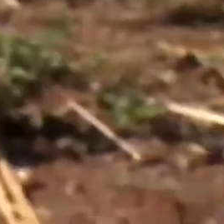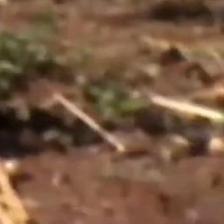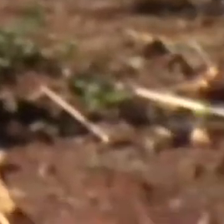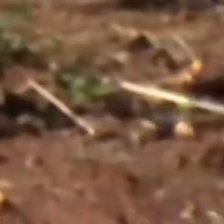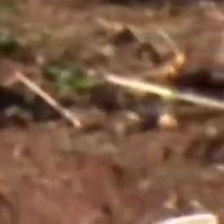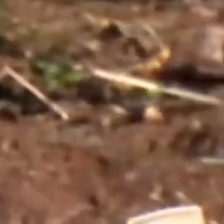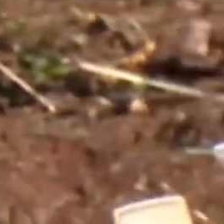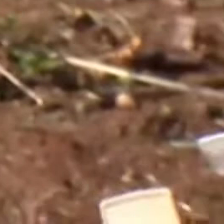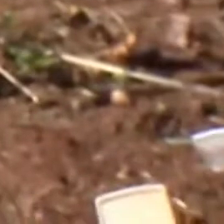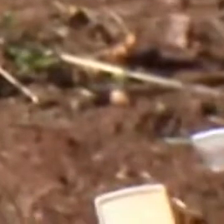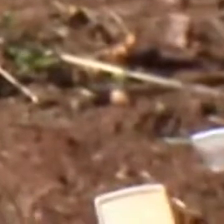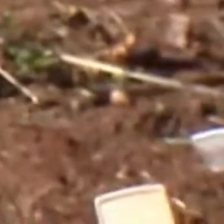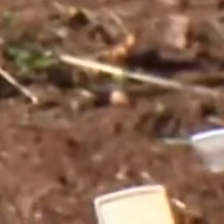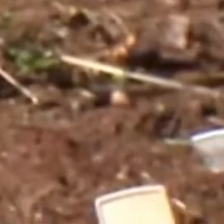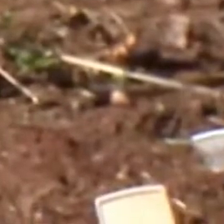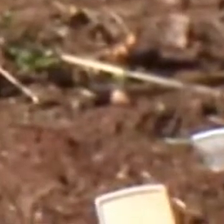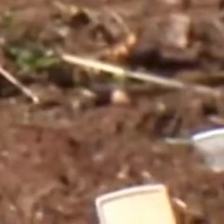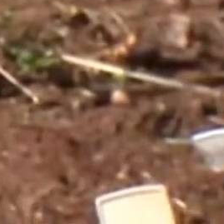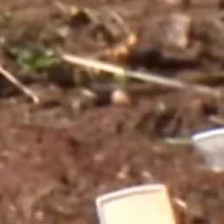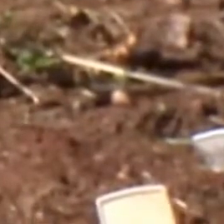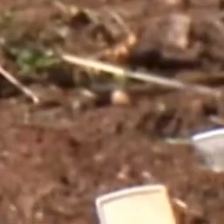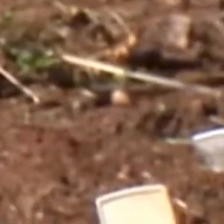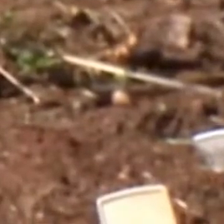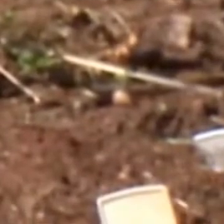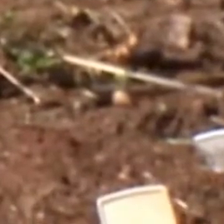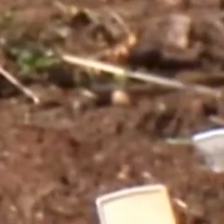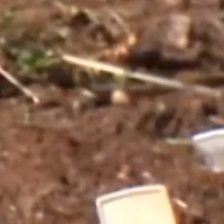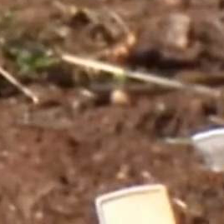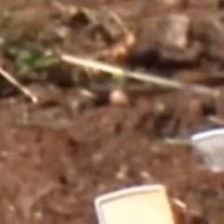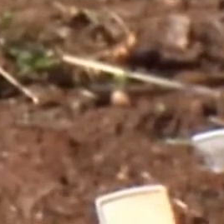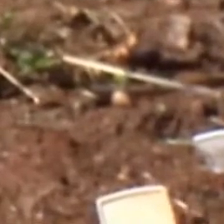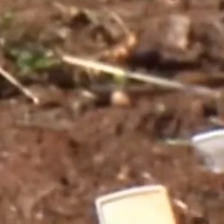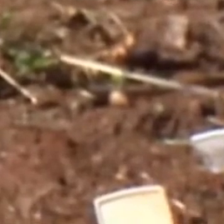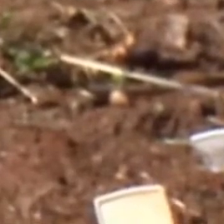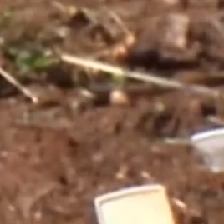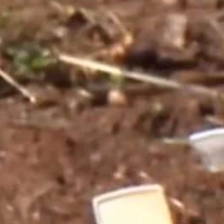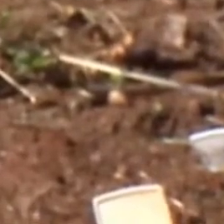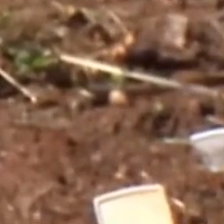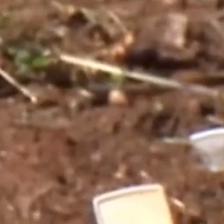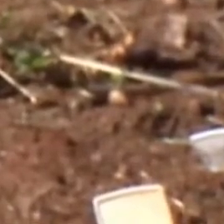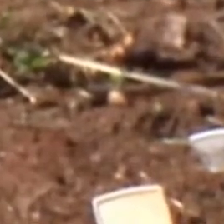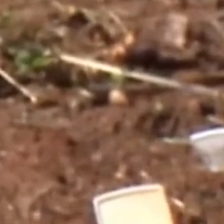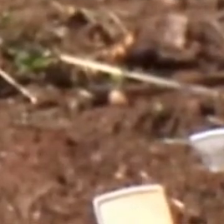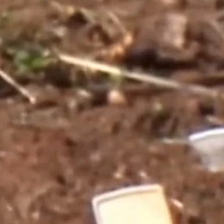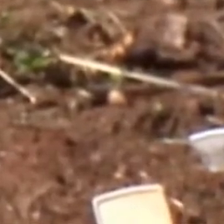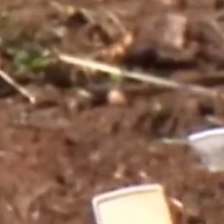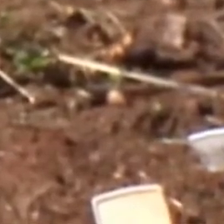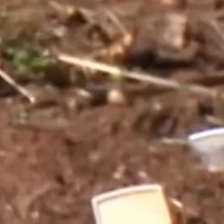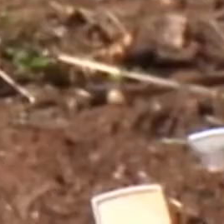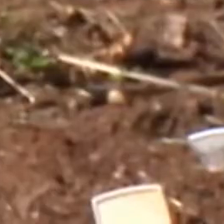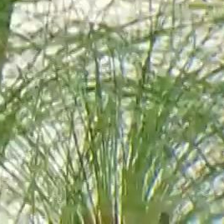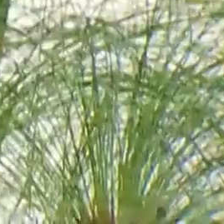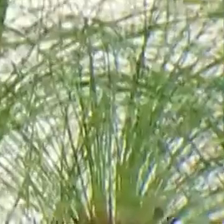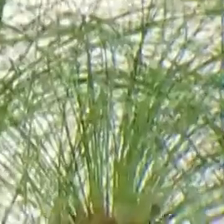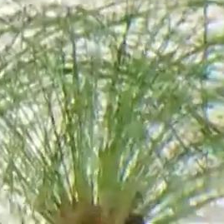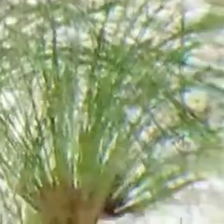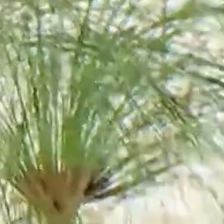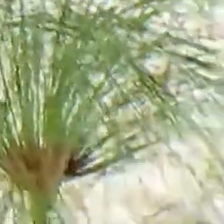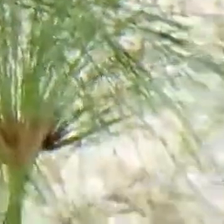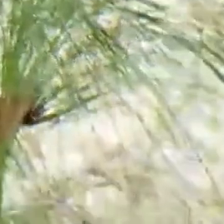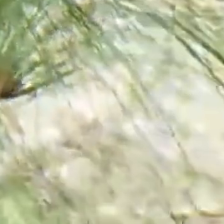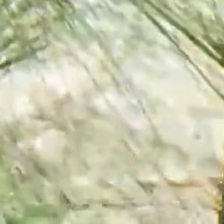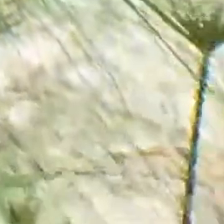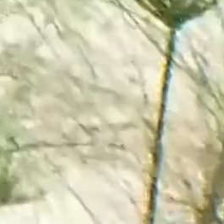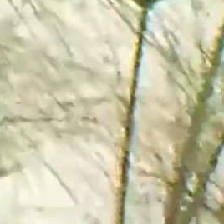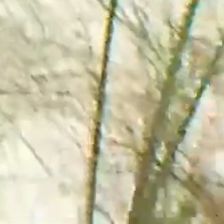exemplo, que faz parte do gênero Nicotiana e é usado para cigarros e também alguns medicamentos. Essa